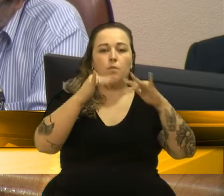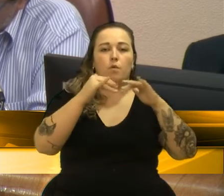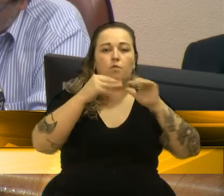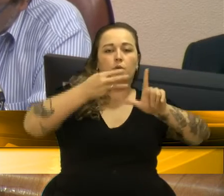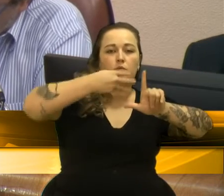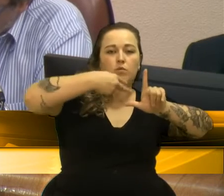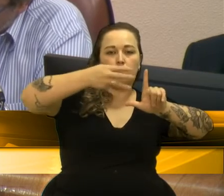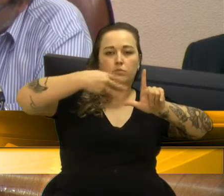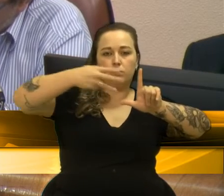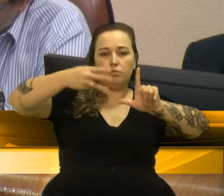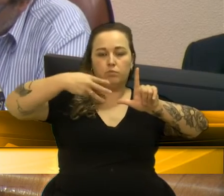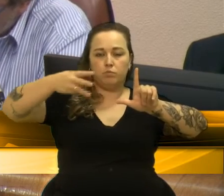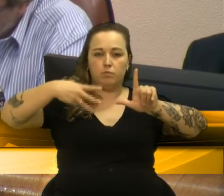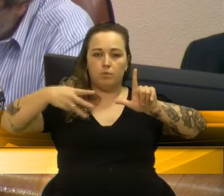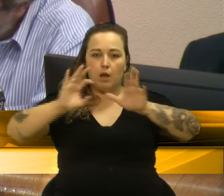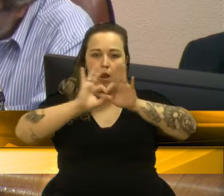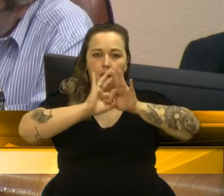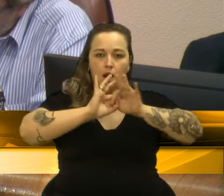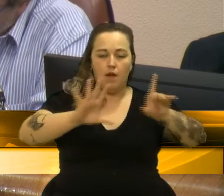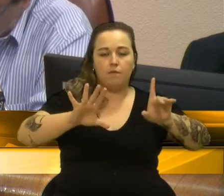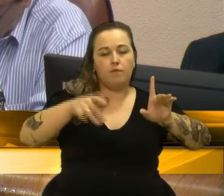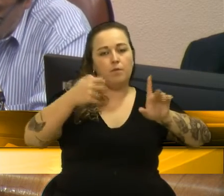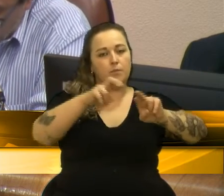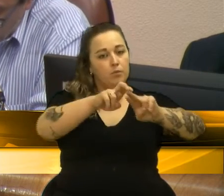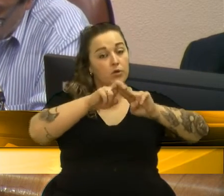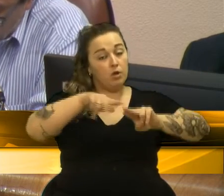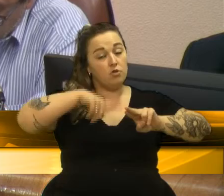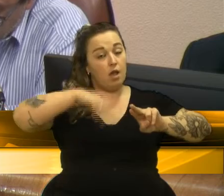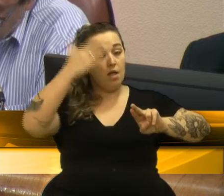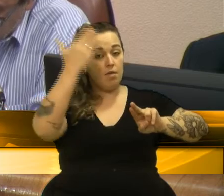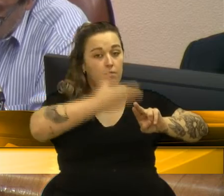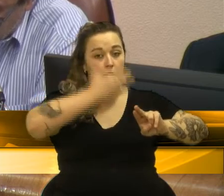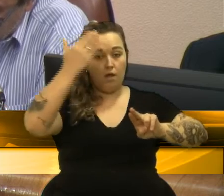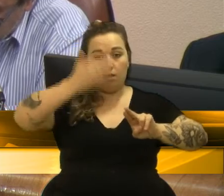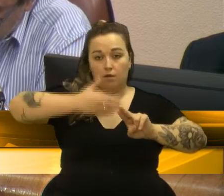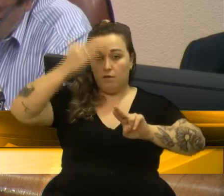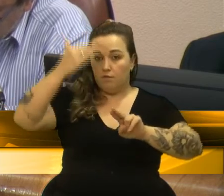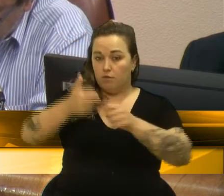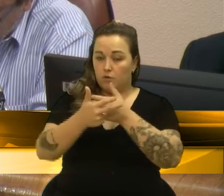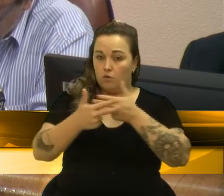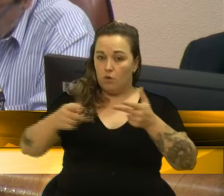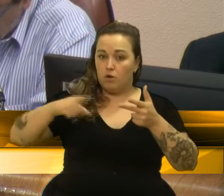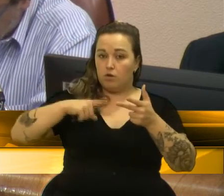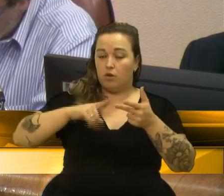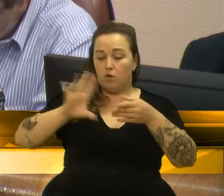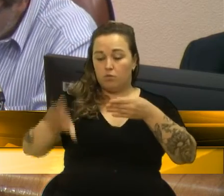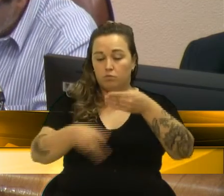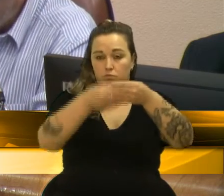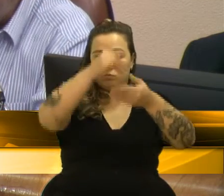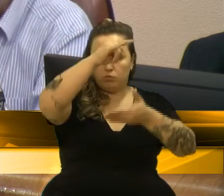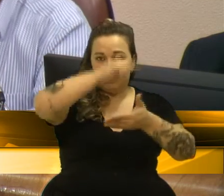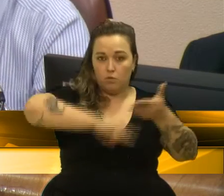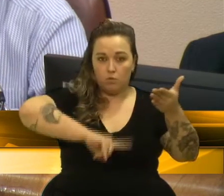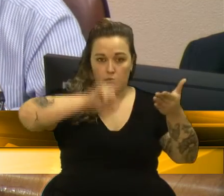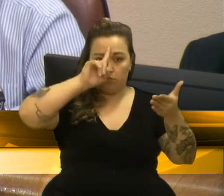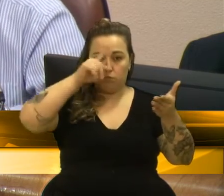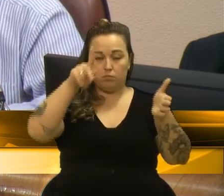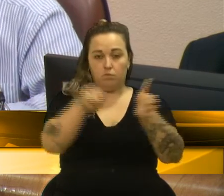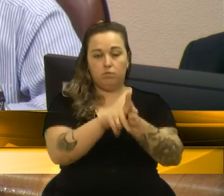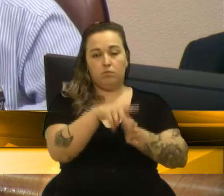haver suficiência probatória quanto aos aspectos essenciais da materialidade e autoria.